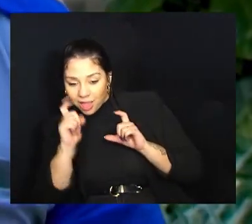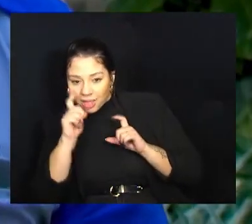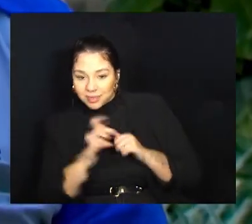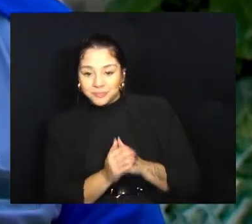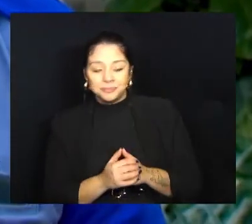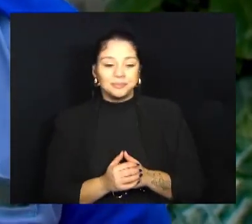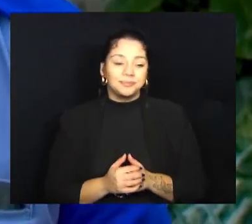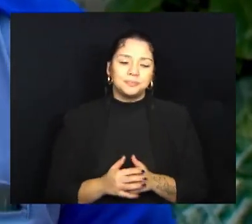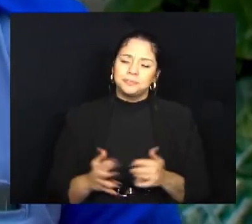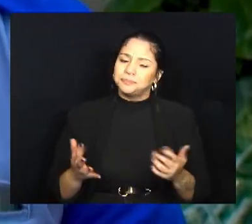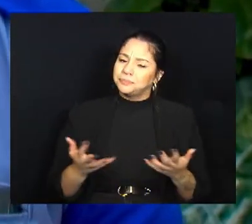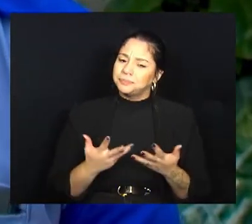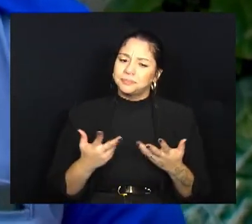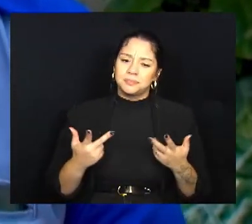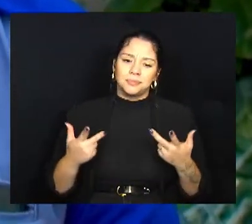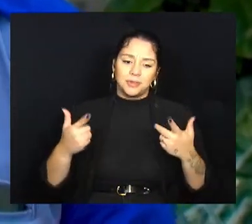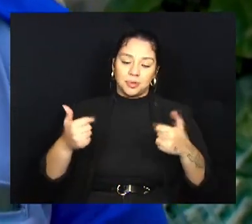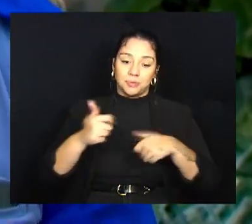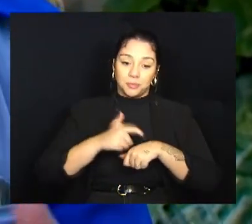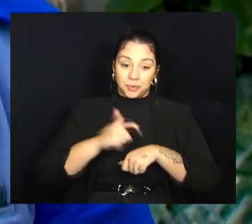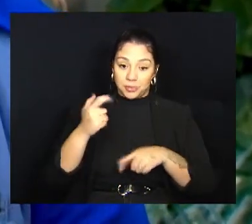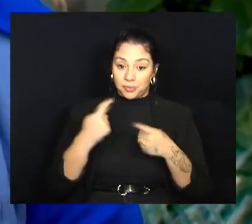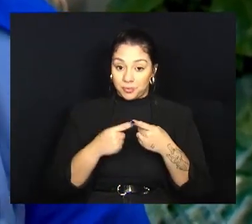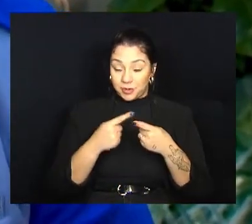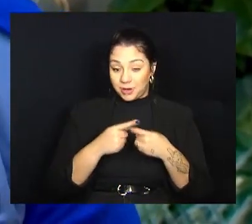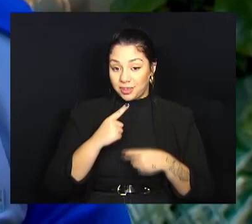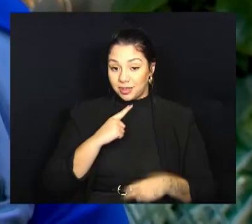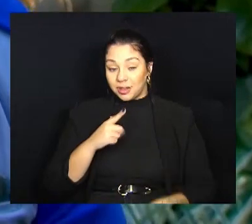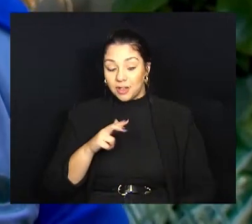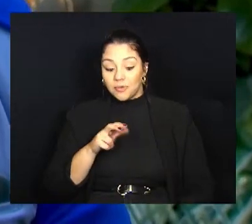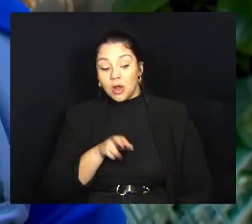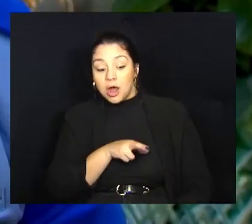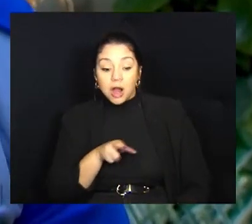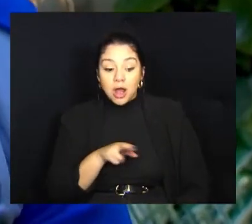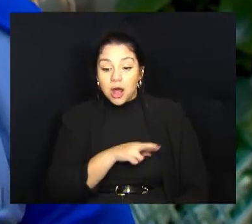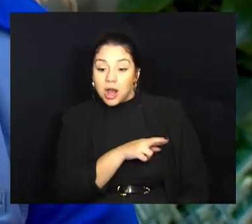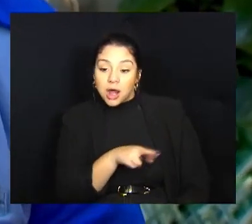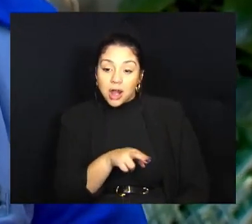esse momento, visto que este saruê estava interagindo ele no